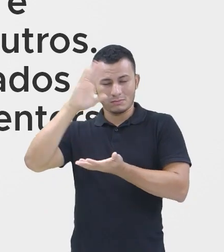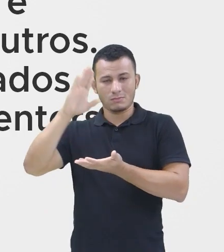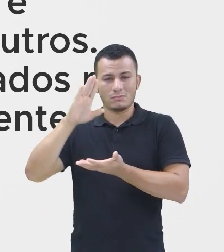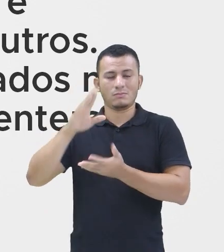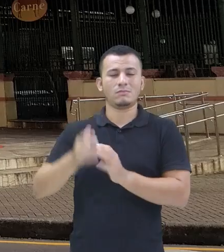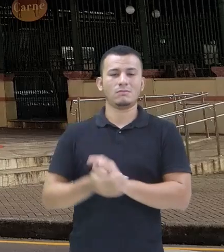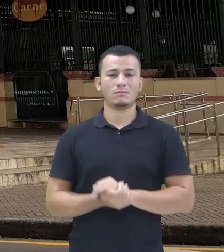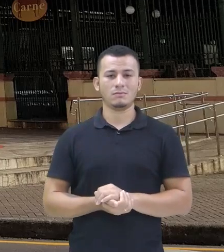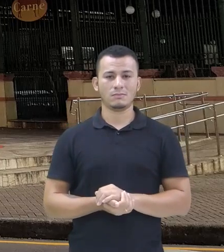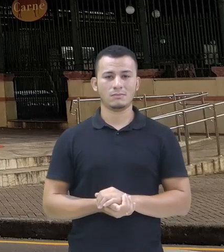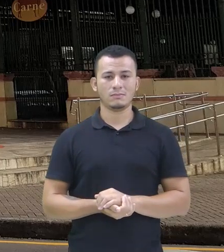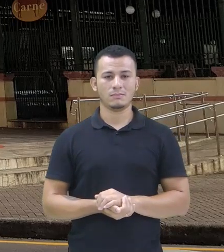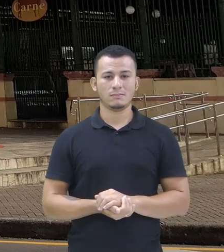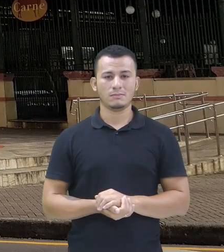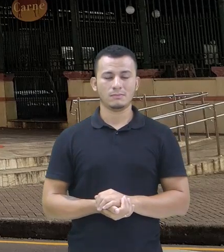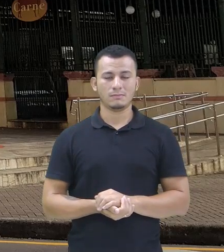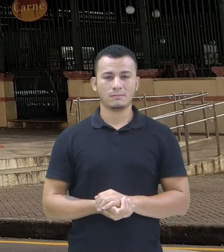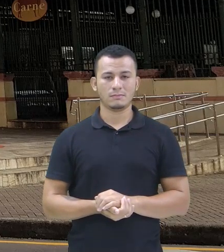Centers.